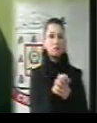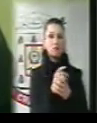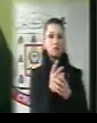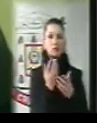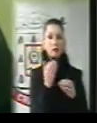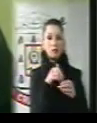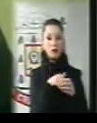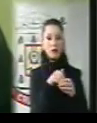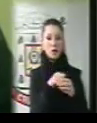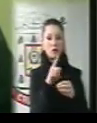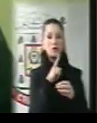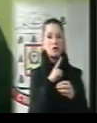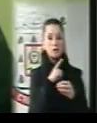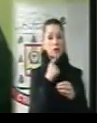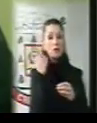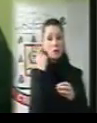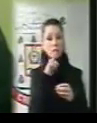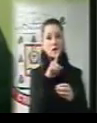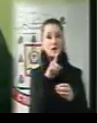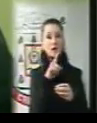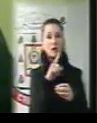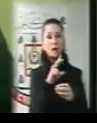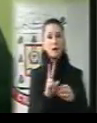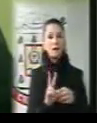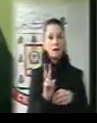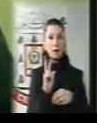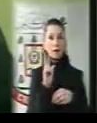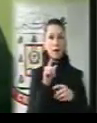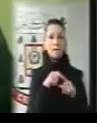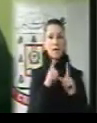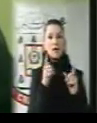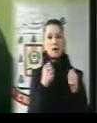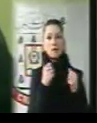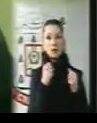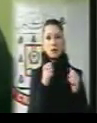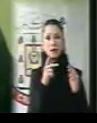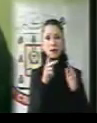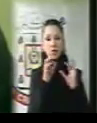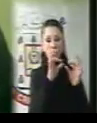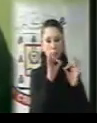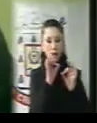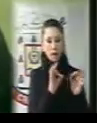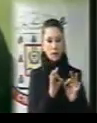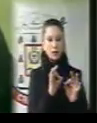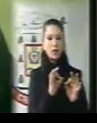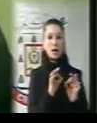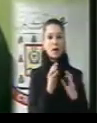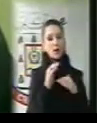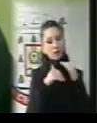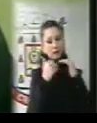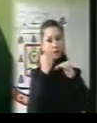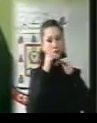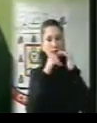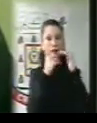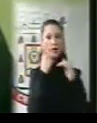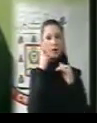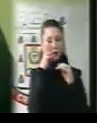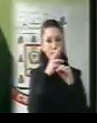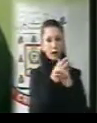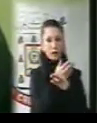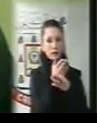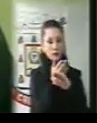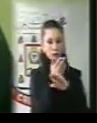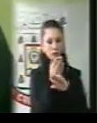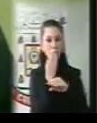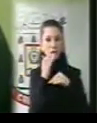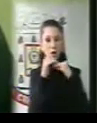e tive a felicidade de ganhar as 2 eleições, dizendo que nós temos que planejar para projetar e projetar para construir. E na questão do acompanhamento das